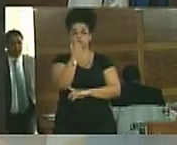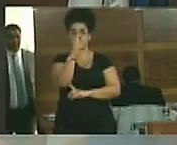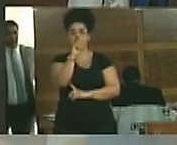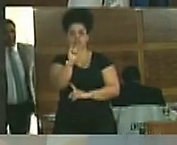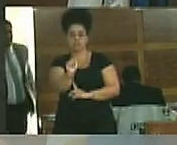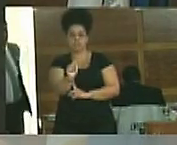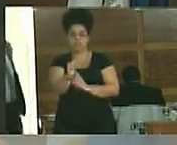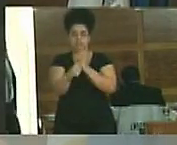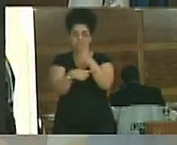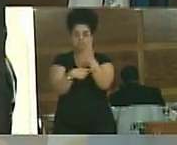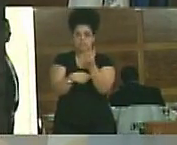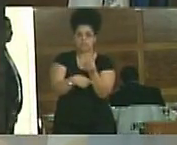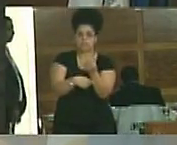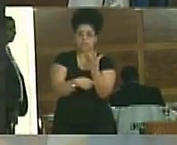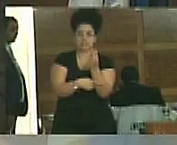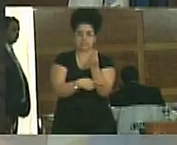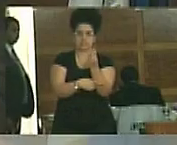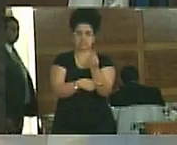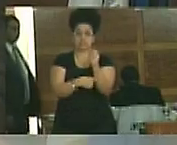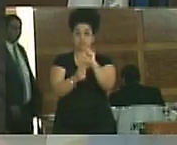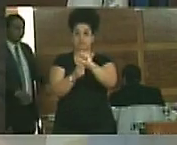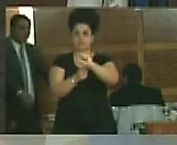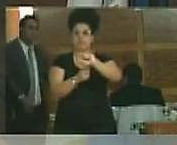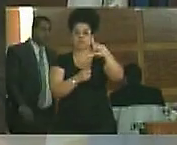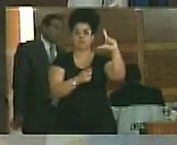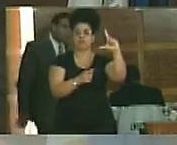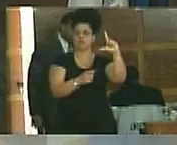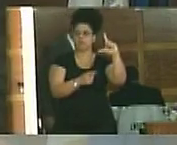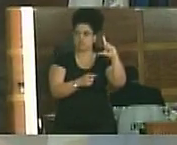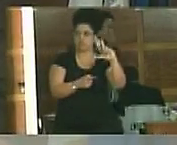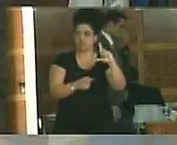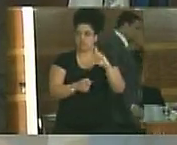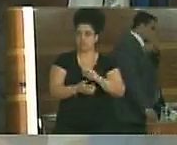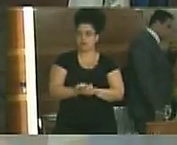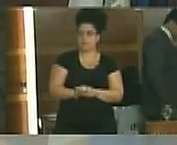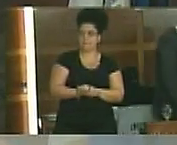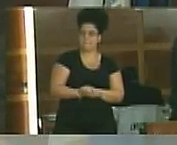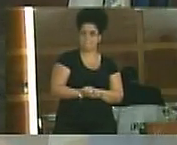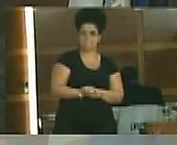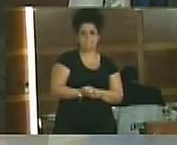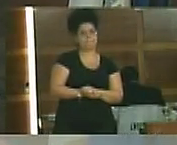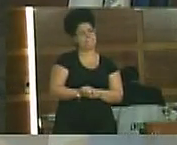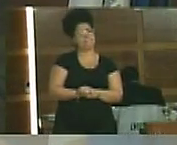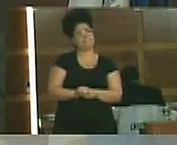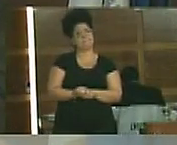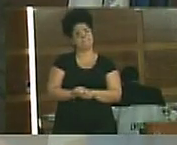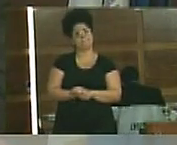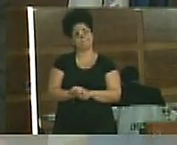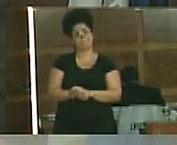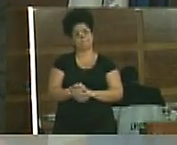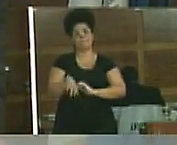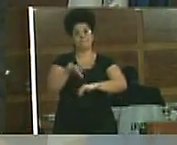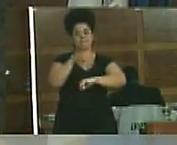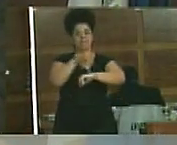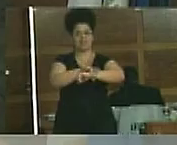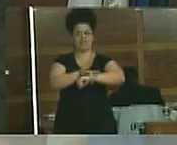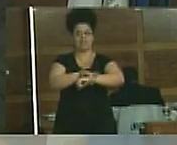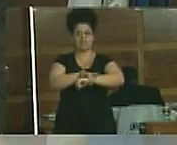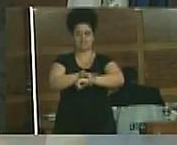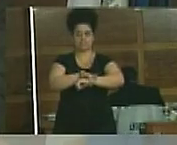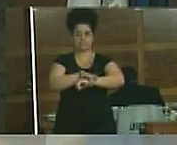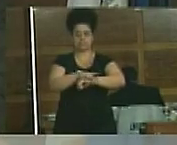sendo essa uma taxa maior do que a de vítima da AIDS